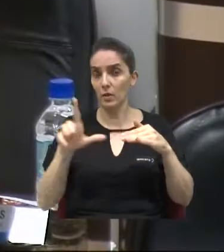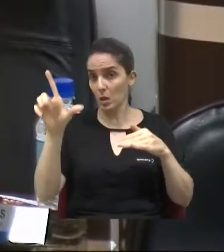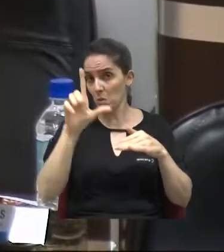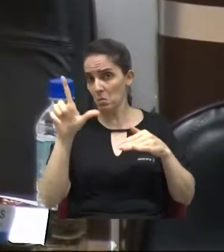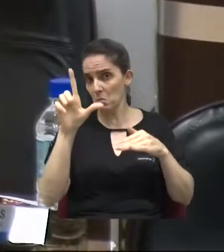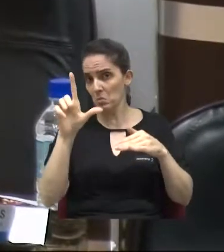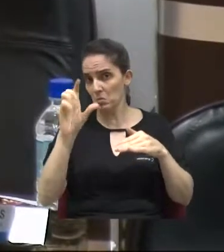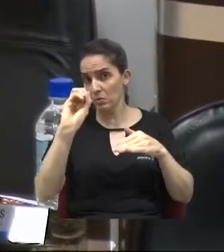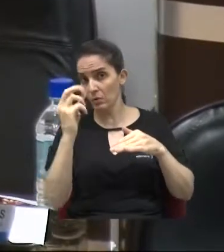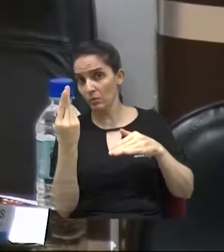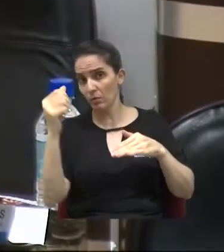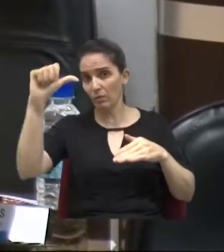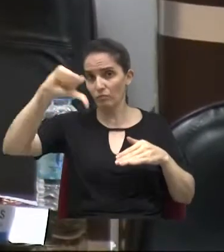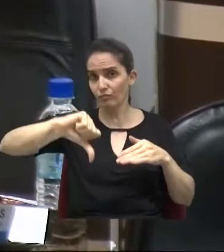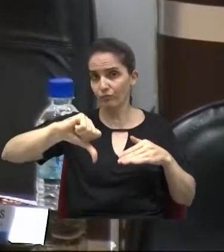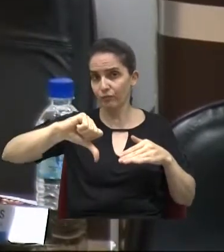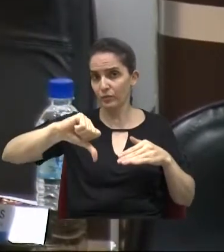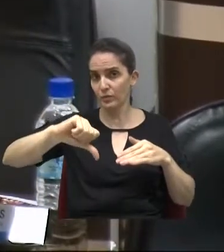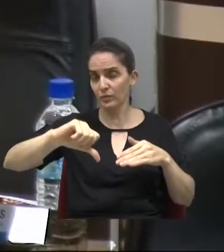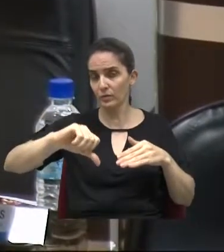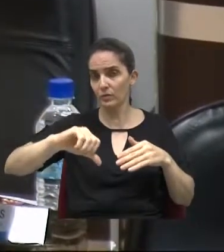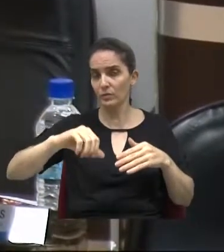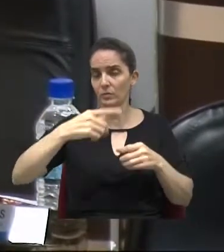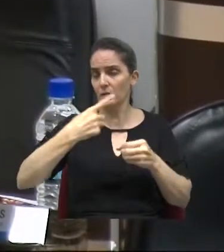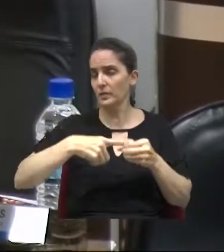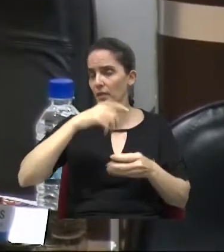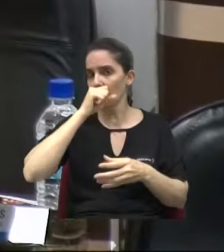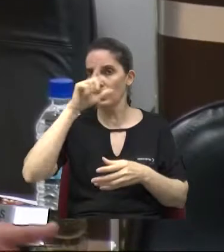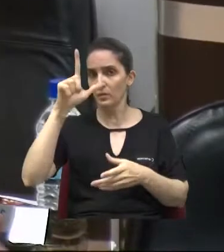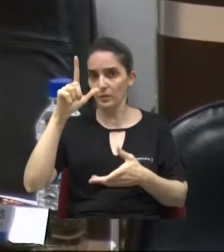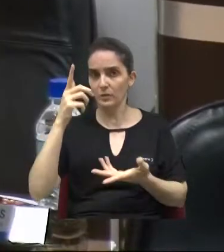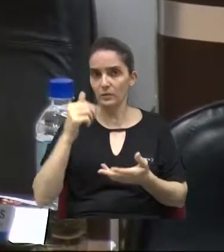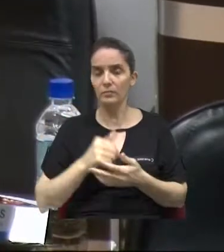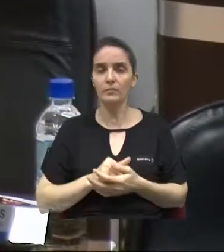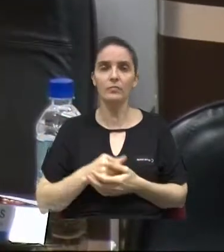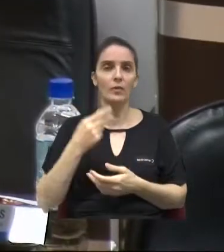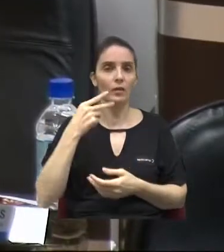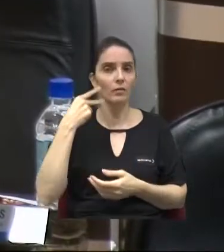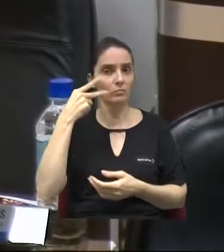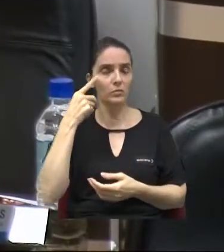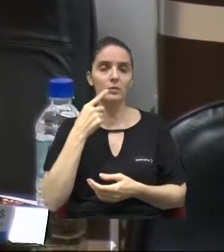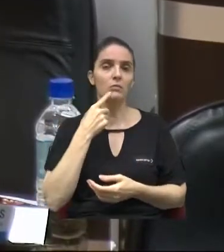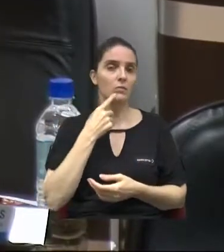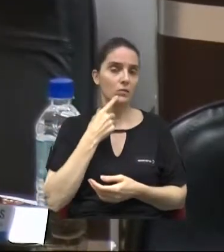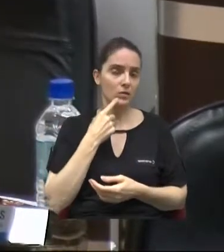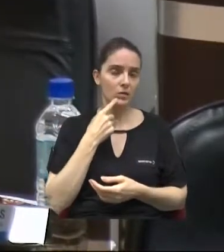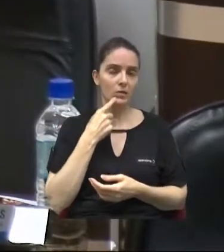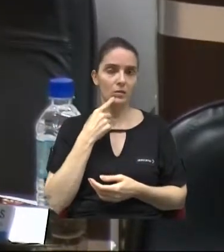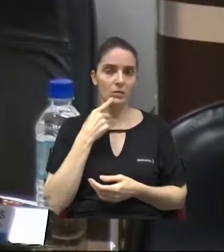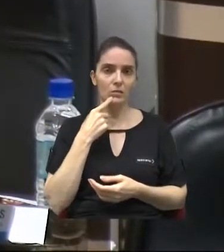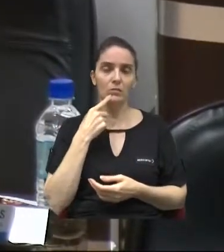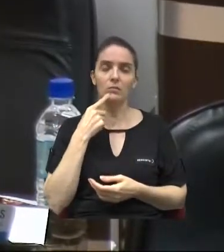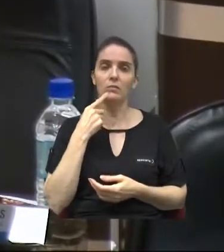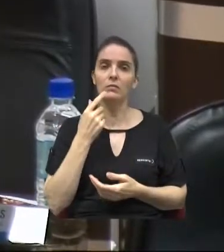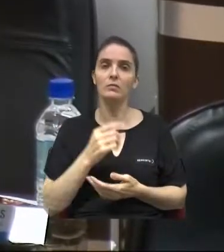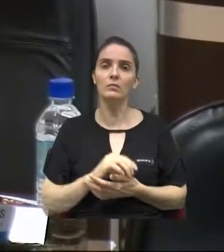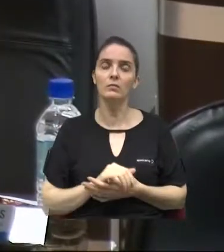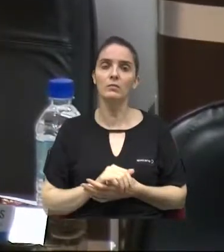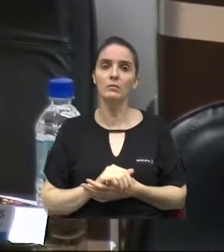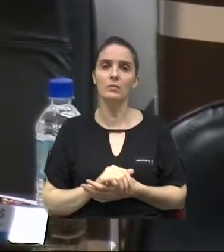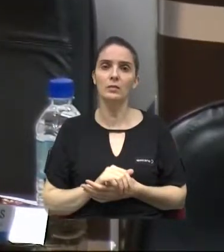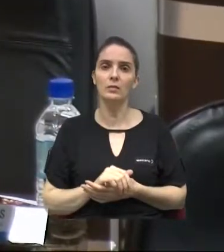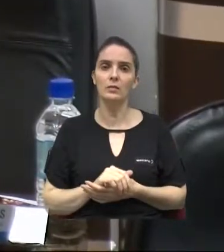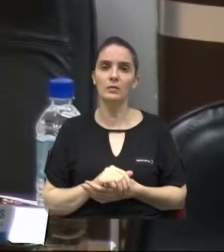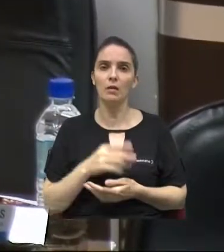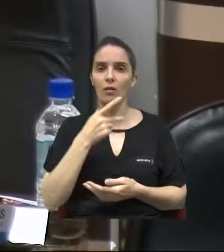ela dá prejuízo para o município. O vereador Cleiton levou o caso da